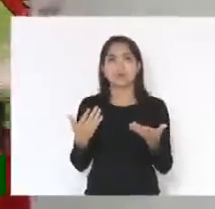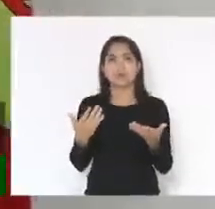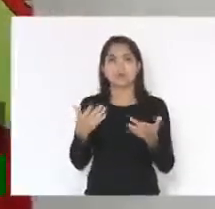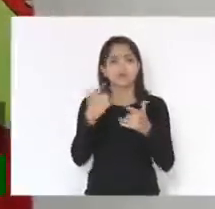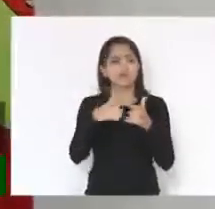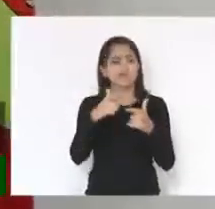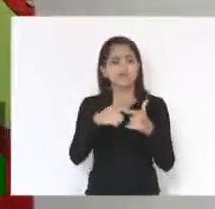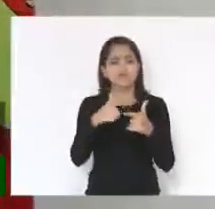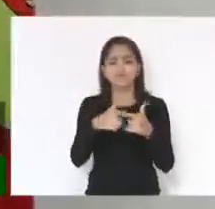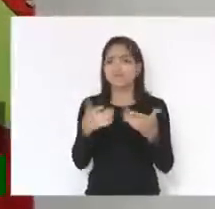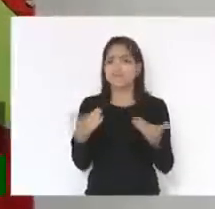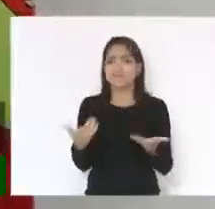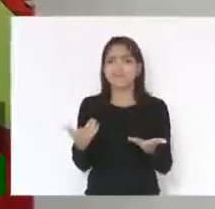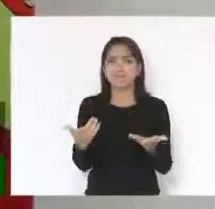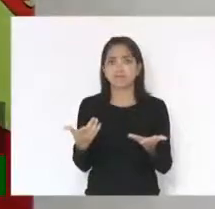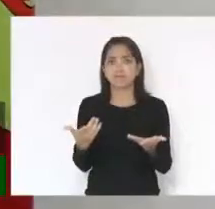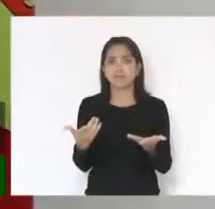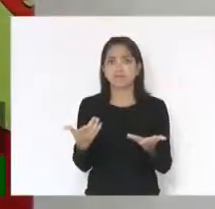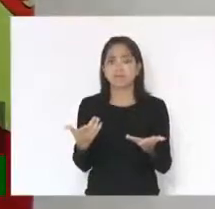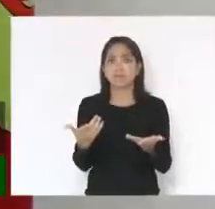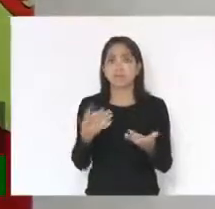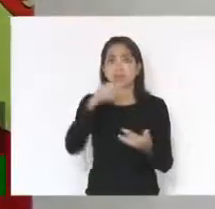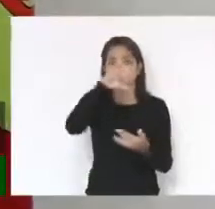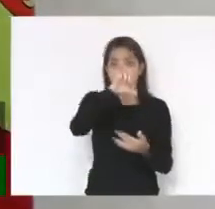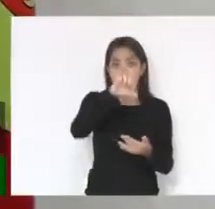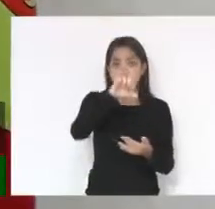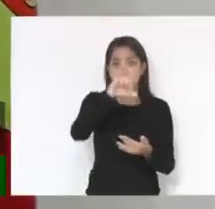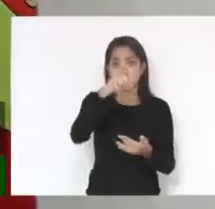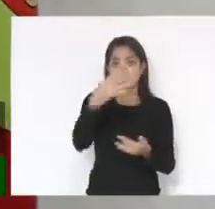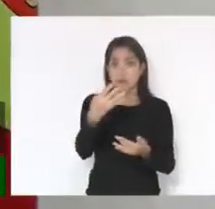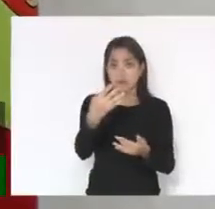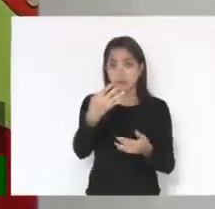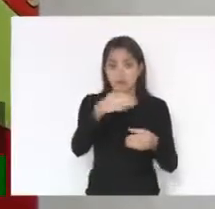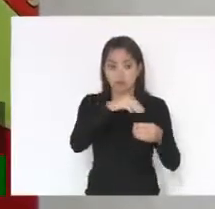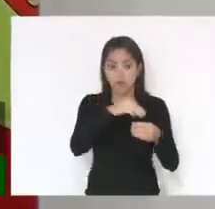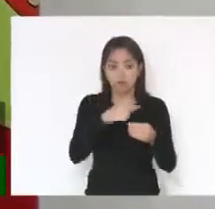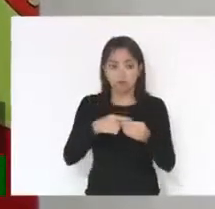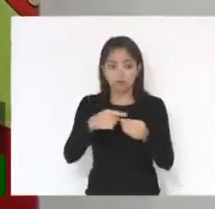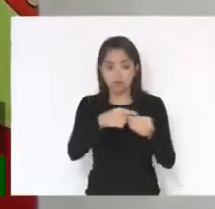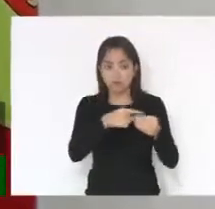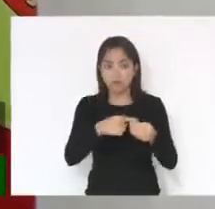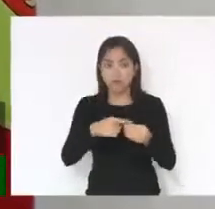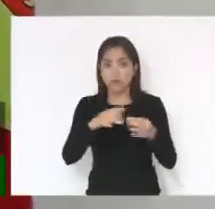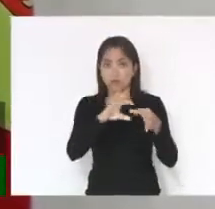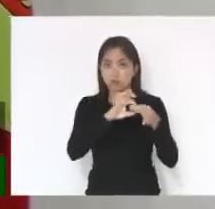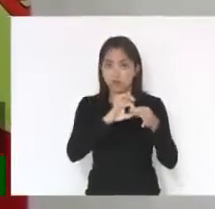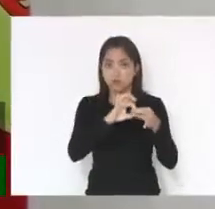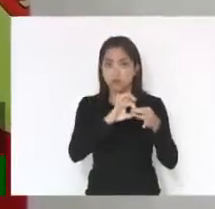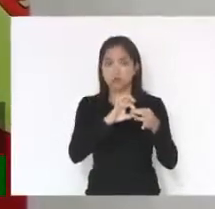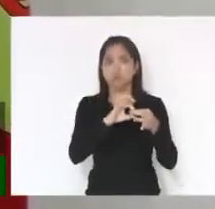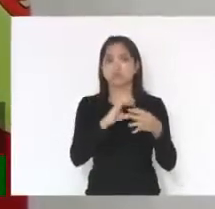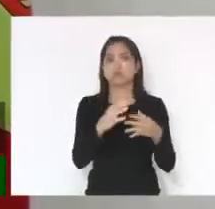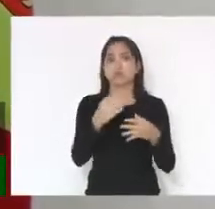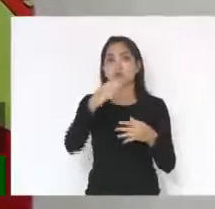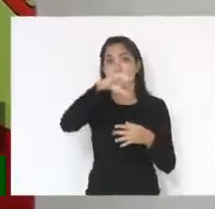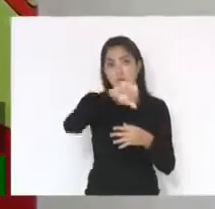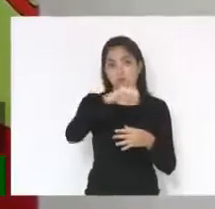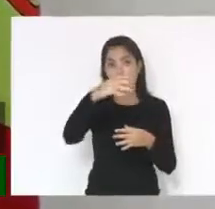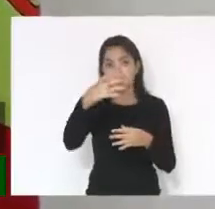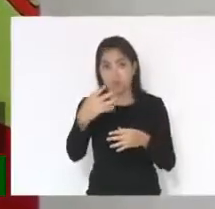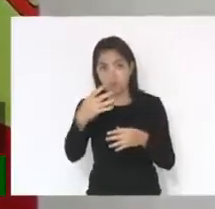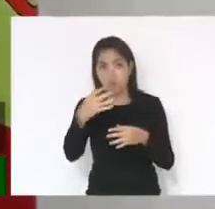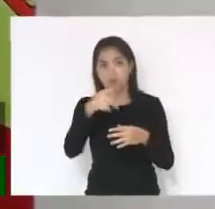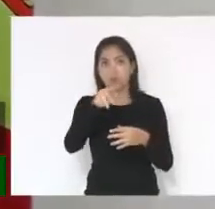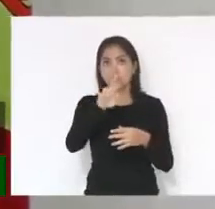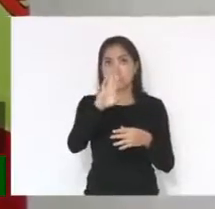biruta de aeroporto. São 94 cidades integradas, 94 PROCONs